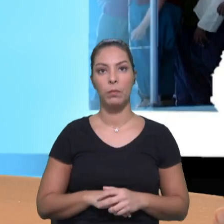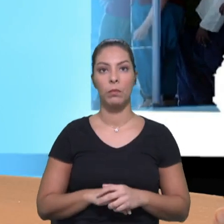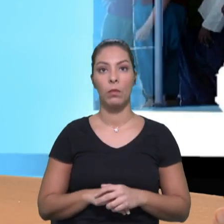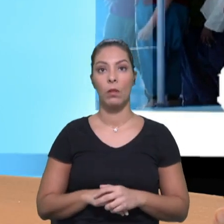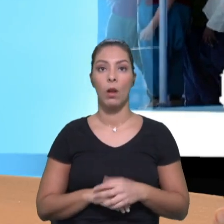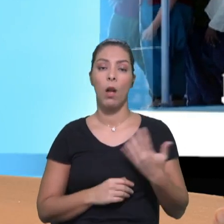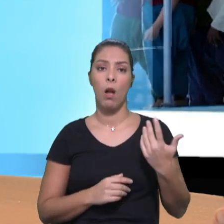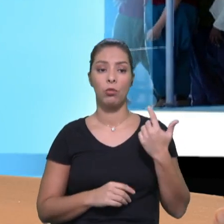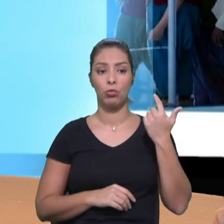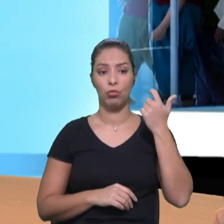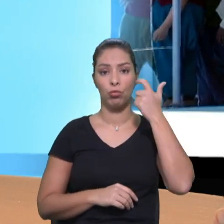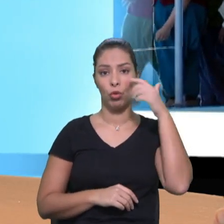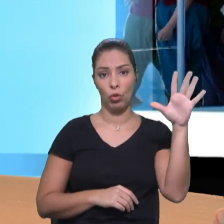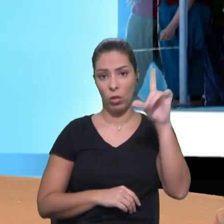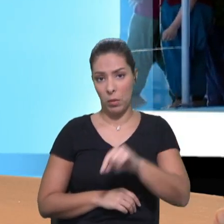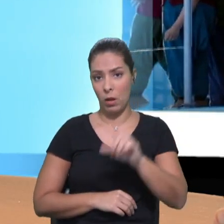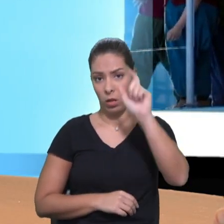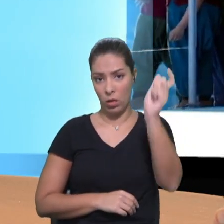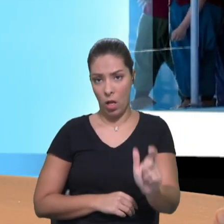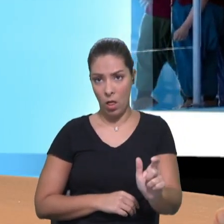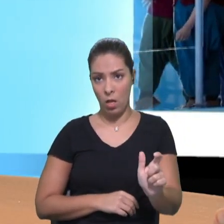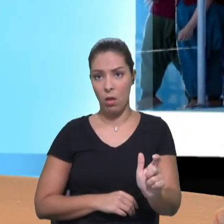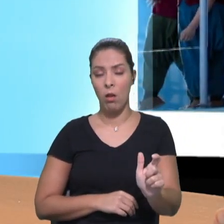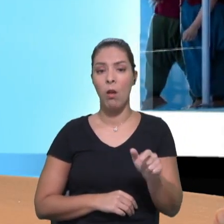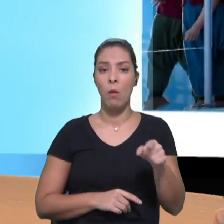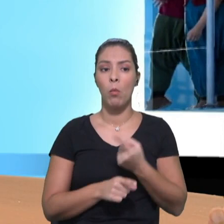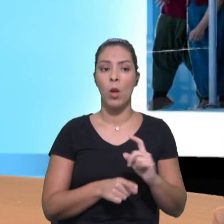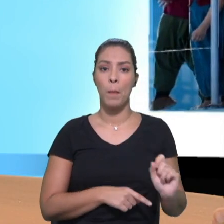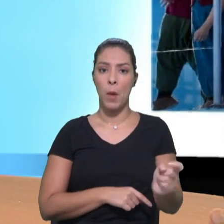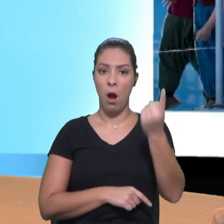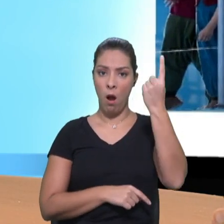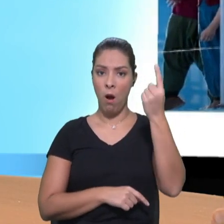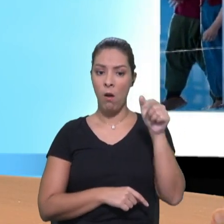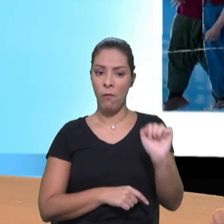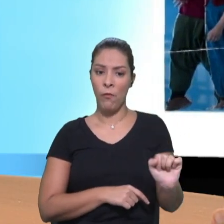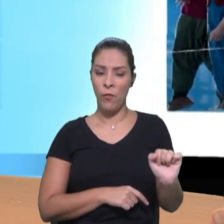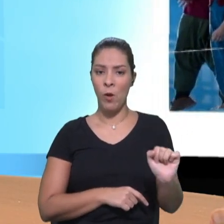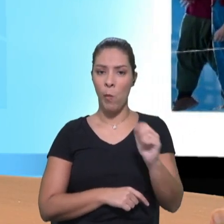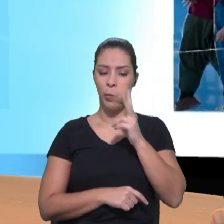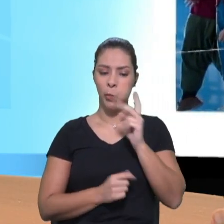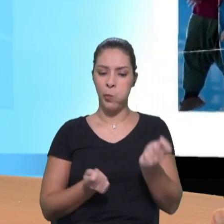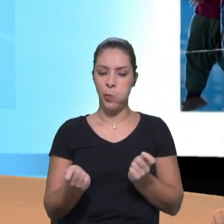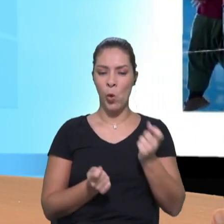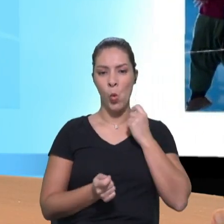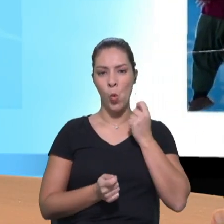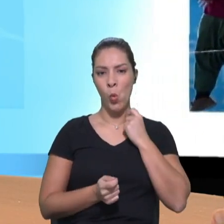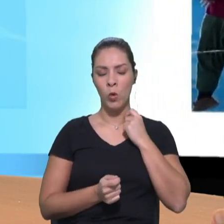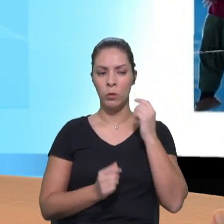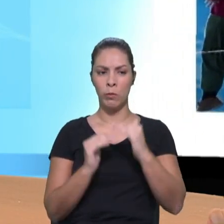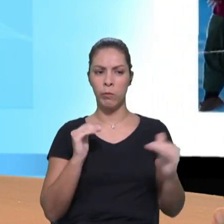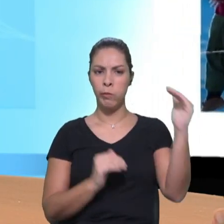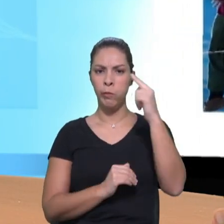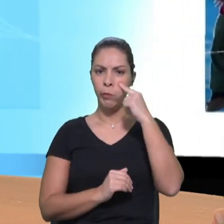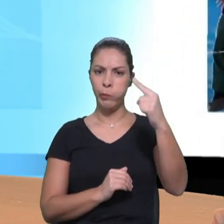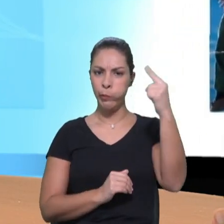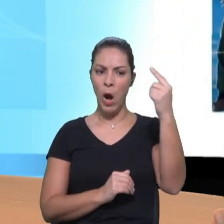fora, concretamente também em Itália, uma vez que esta primeira jornada vai contar com o coordenador do curso de alta especialização de arte